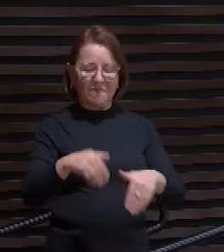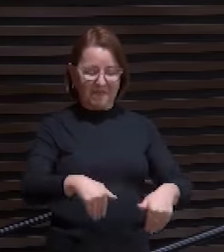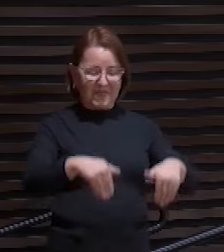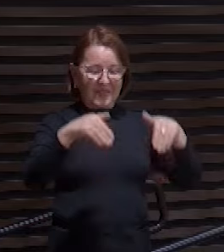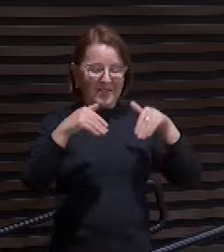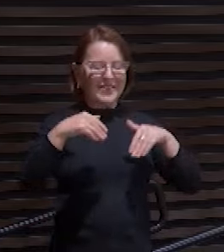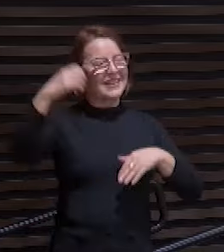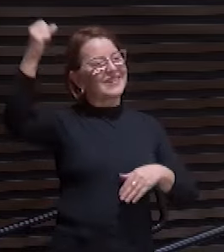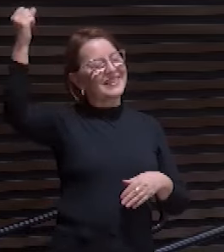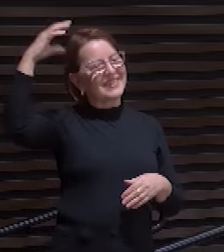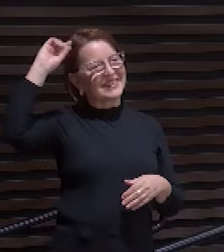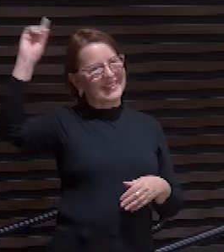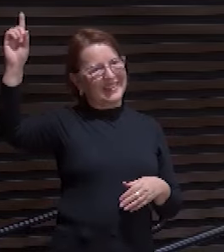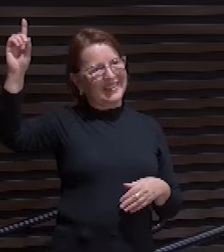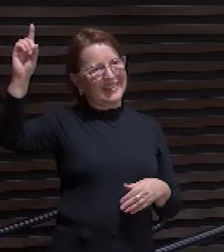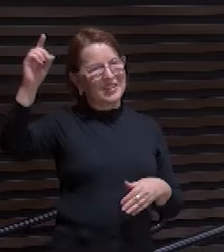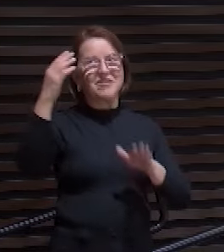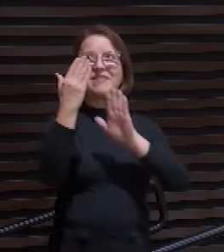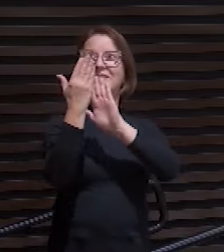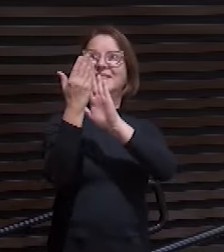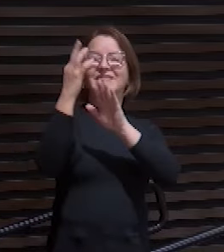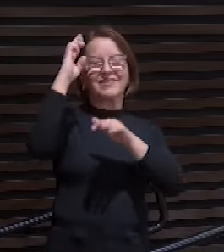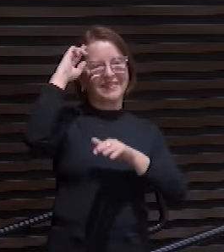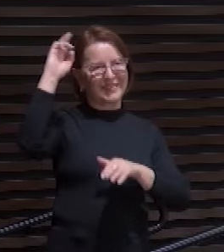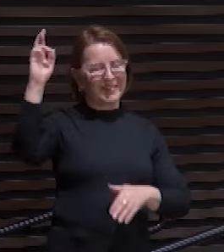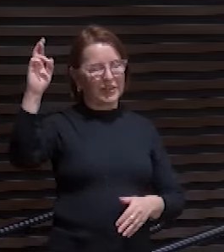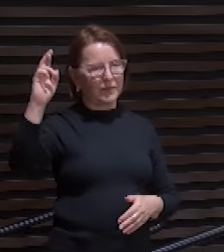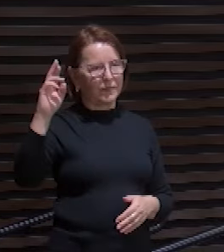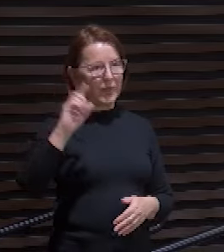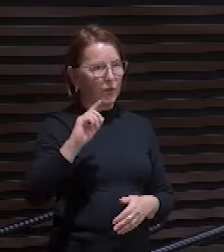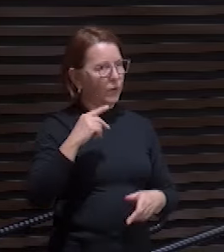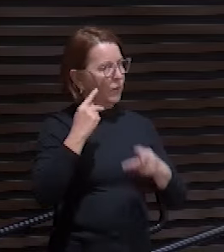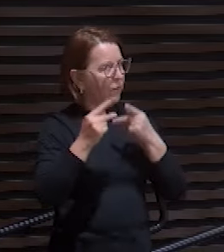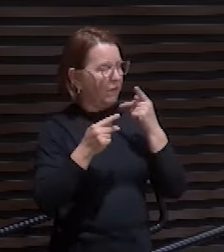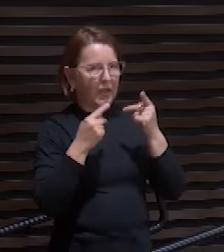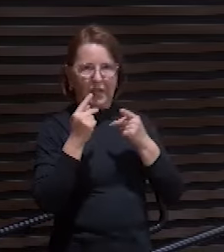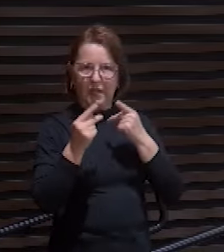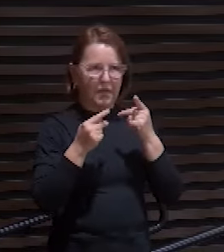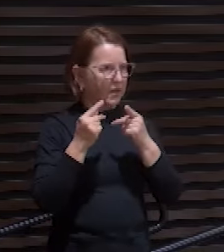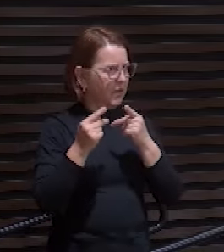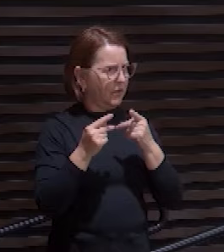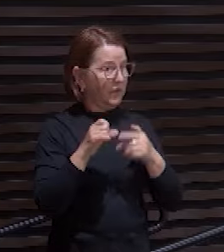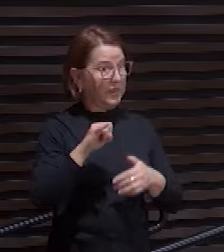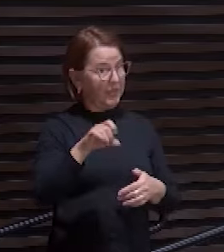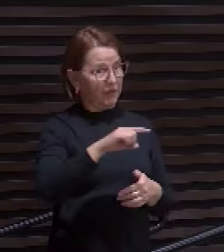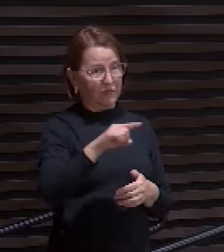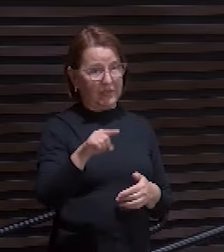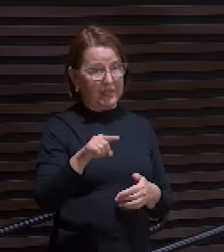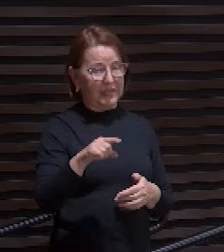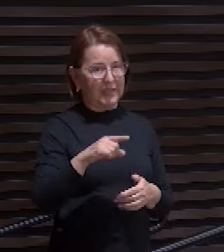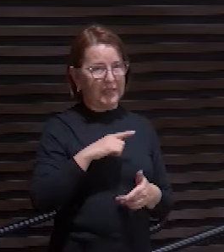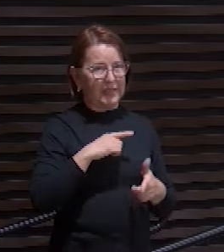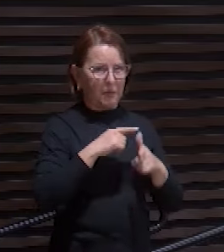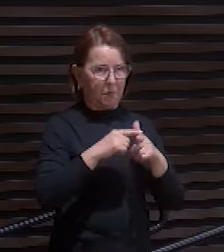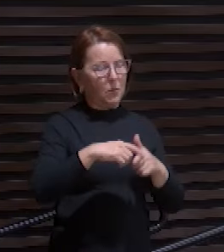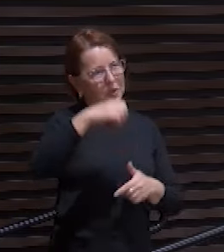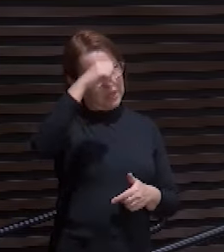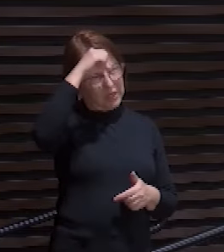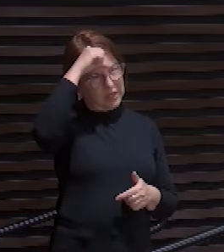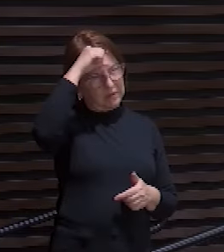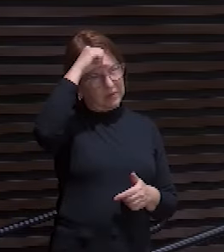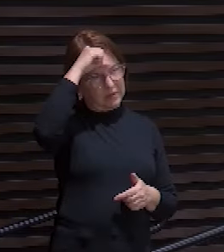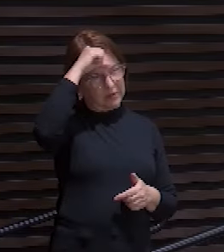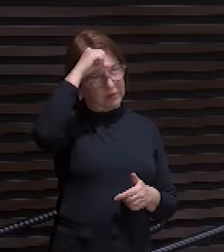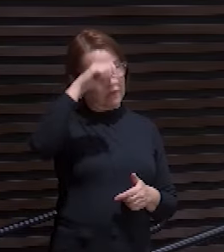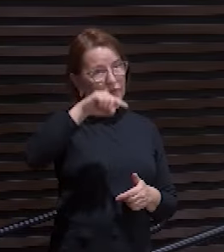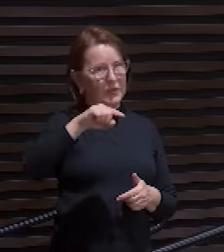Deus. Vai diante do Senhor. Não estou dizendo que se você está com problema de depressão, que